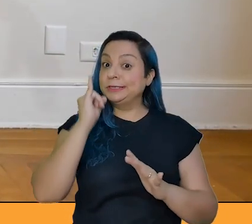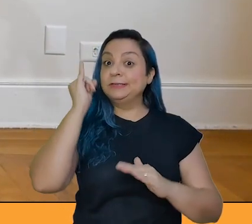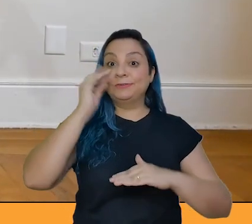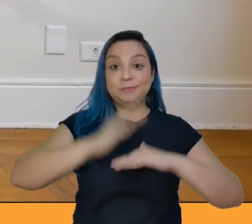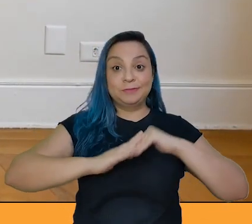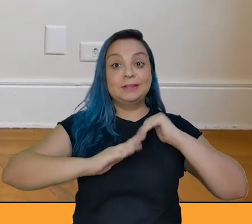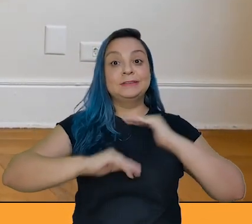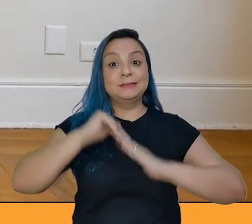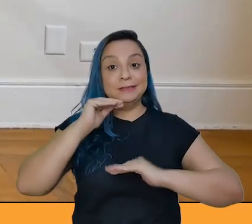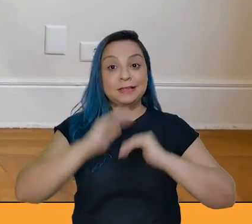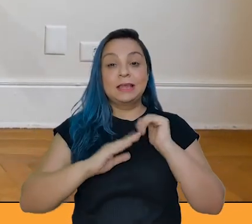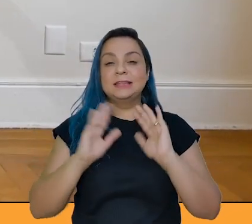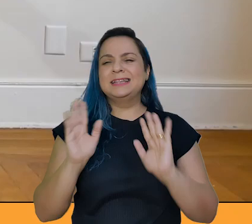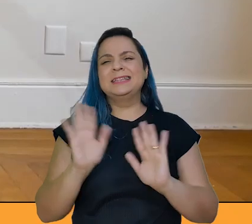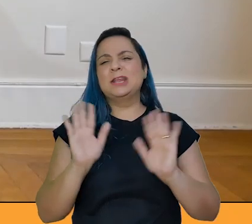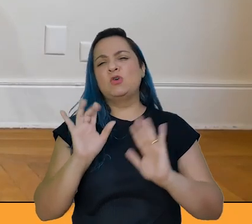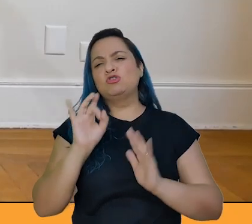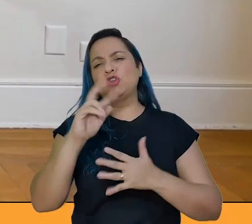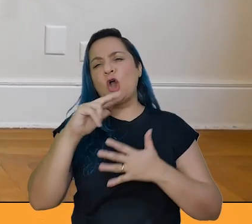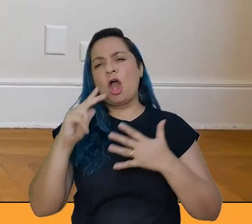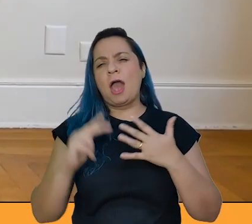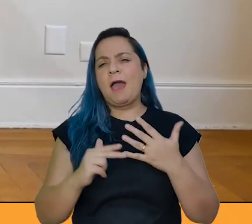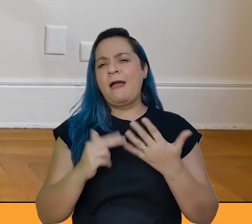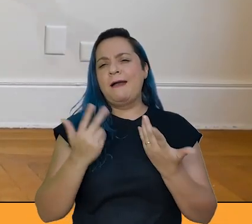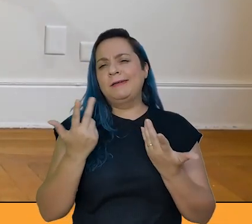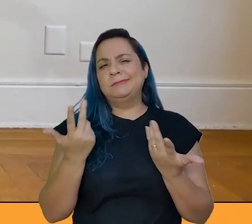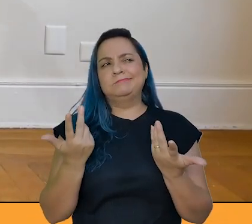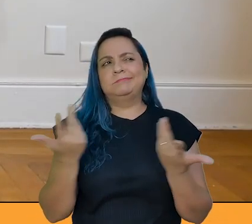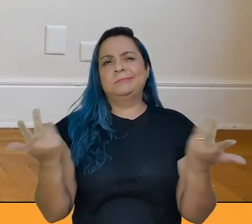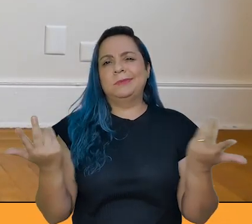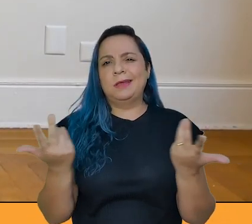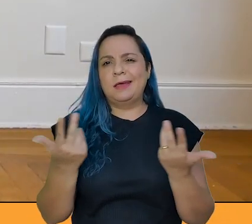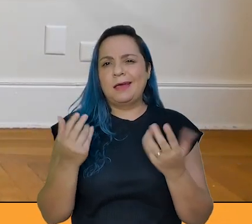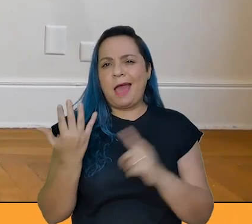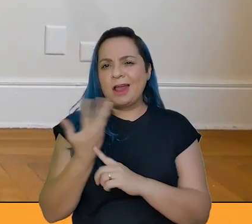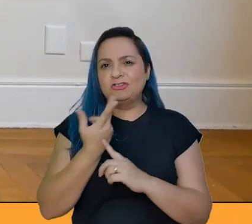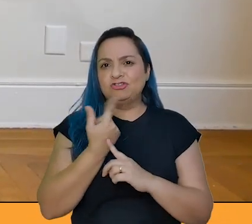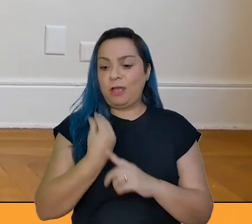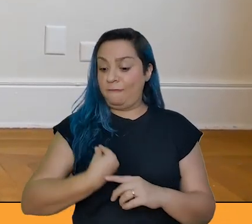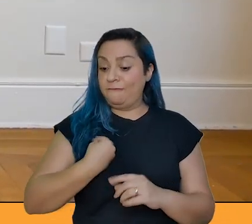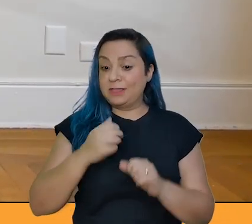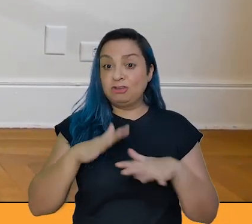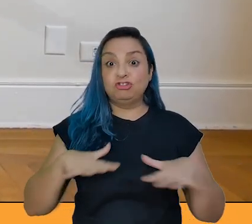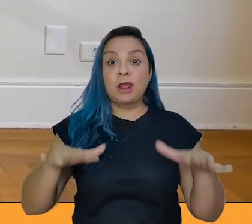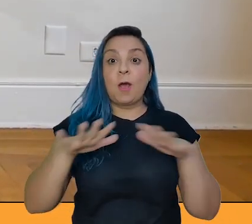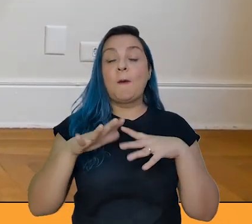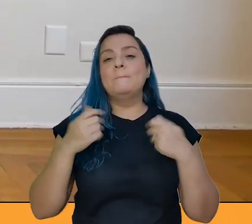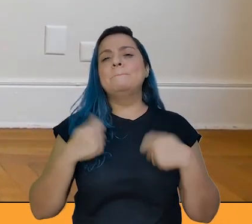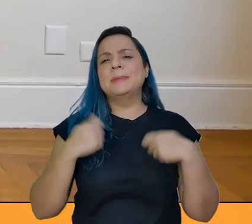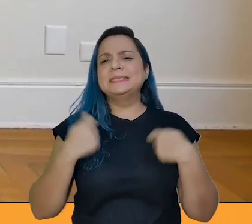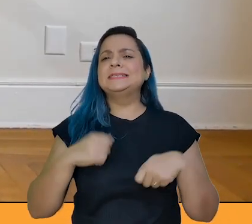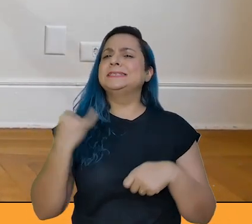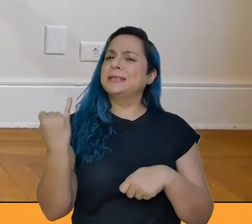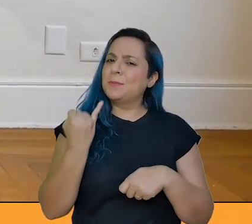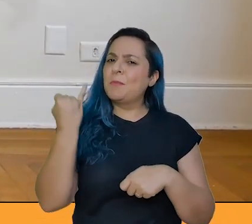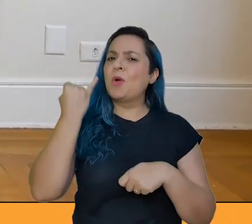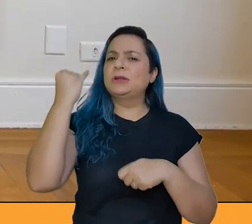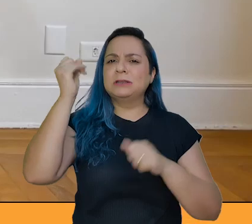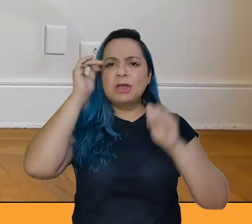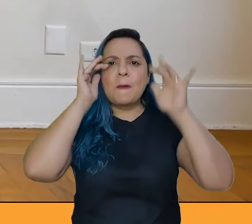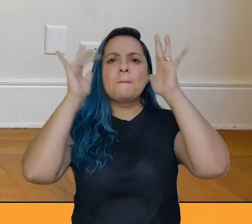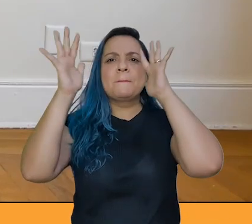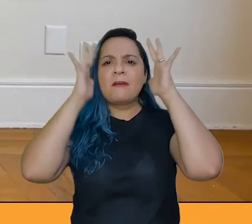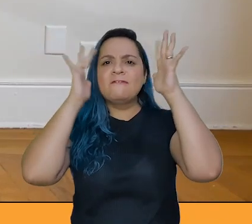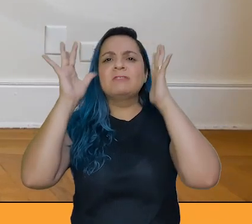tipo de coisa. E não só nas linguagens artísticas, na nossa vida em geral, para o que a gente for fazer, a gente precisa ter, é importante a gente ter